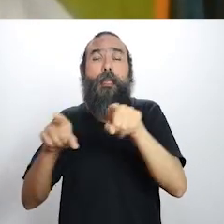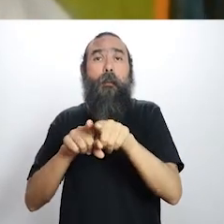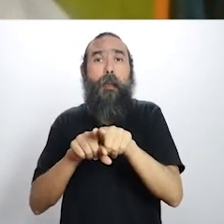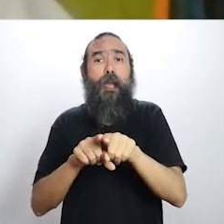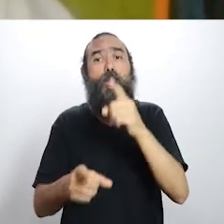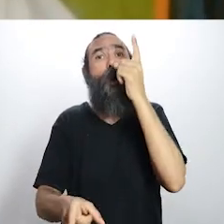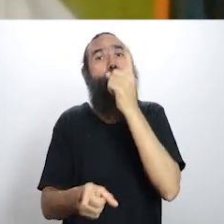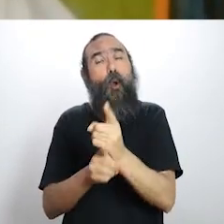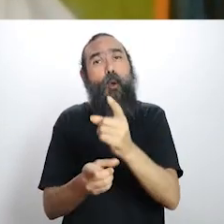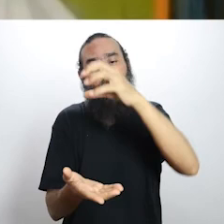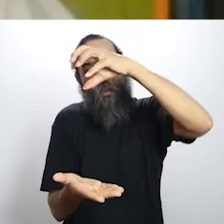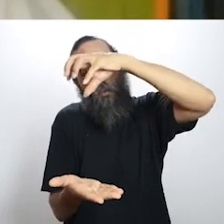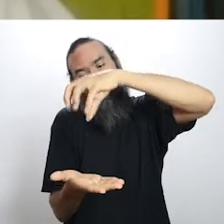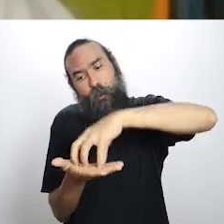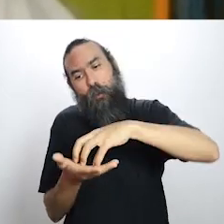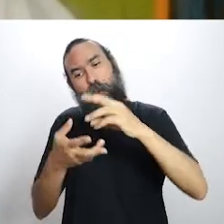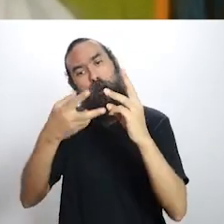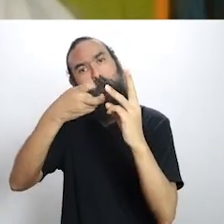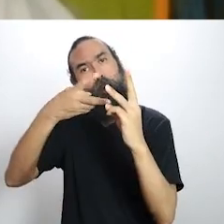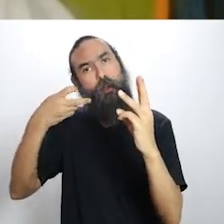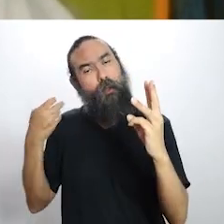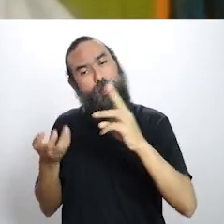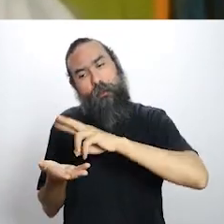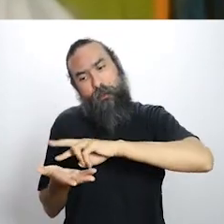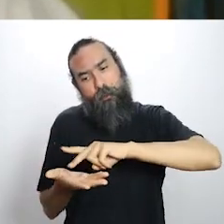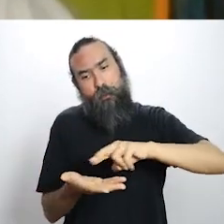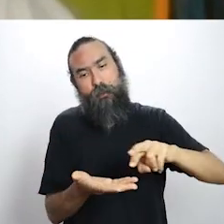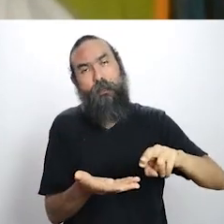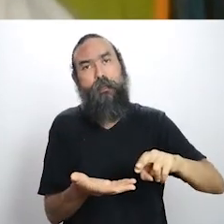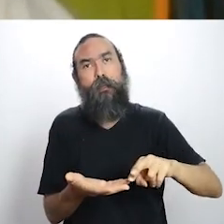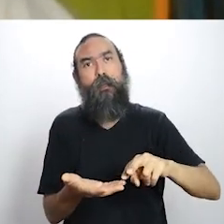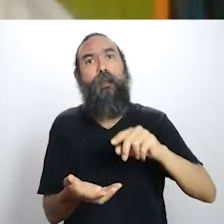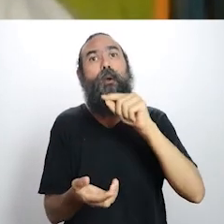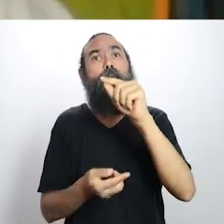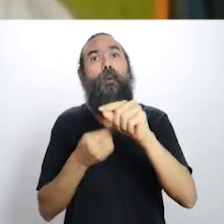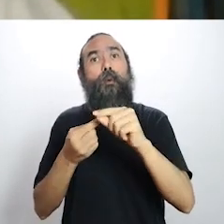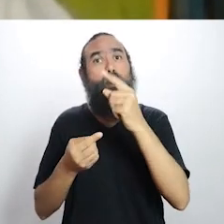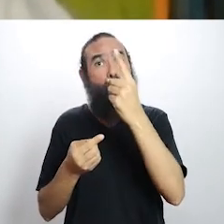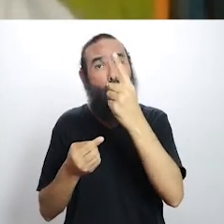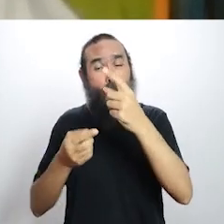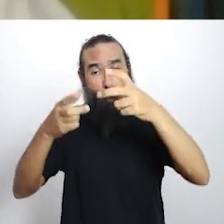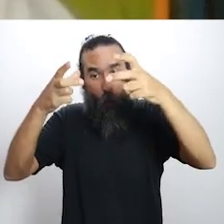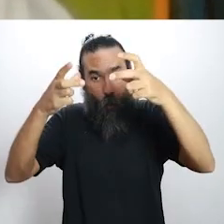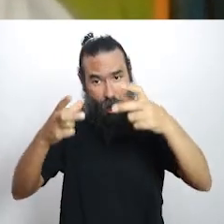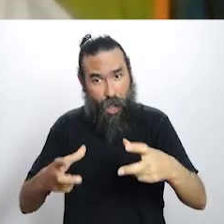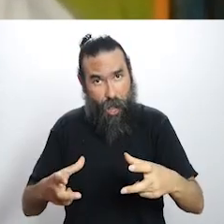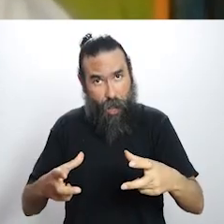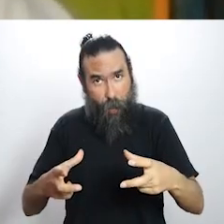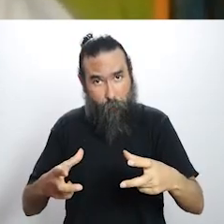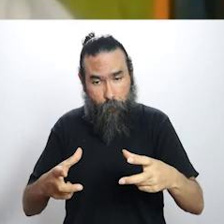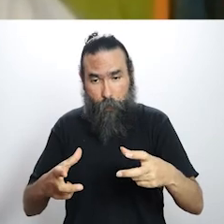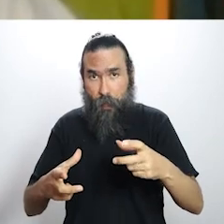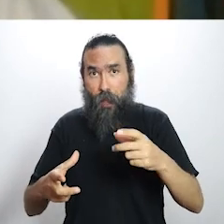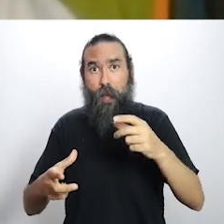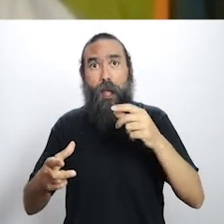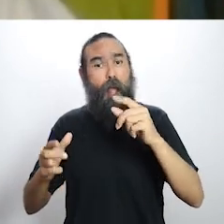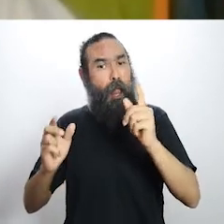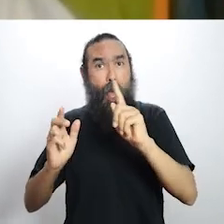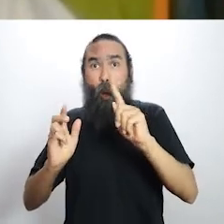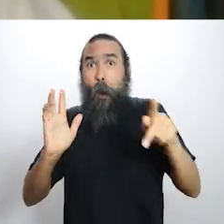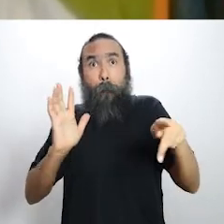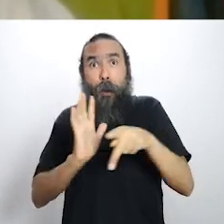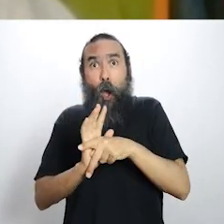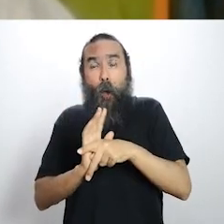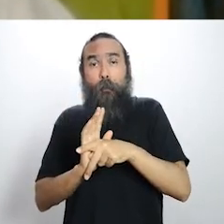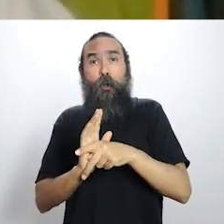trabalha criando um território que não é o território próprio de